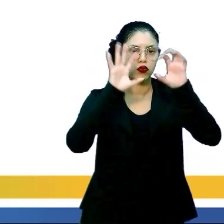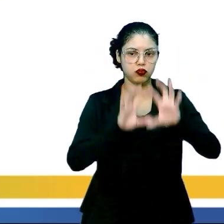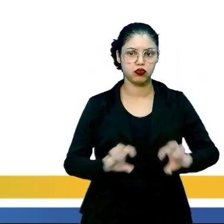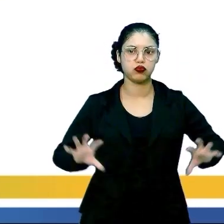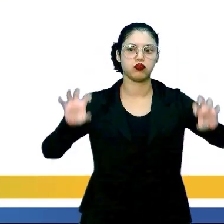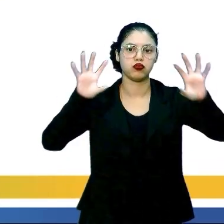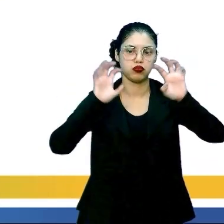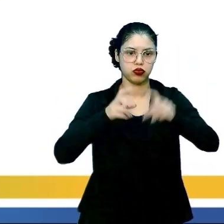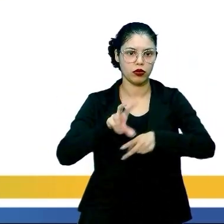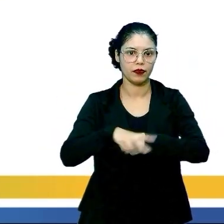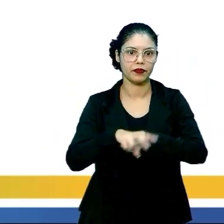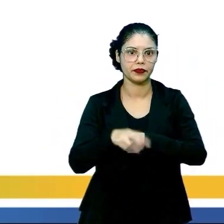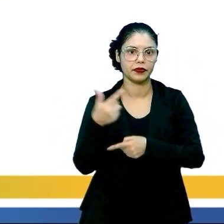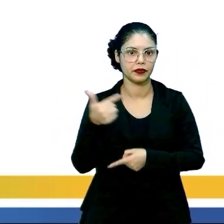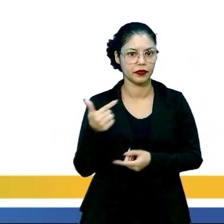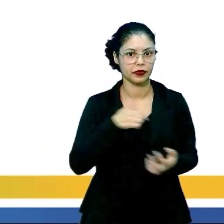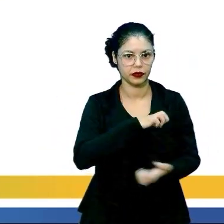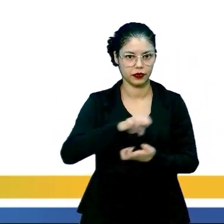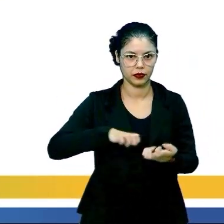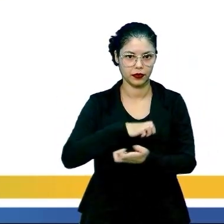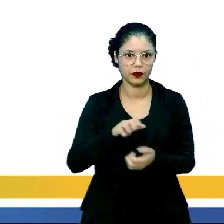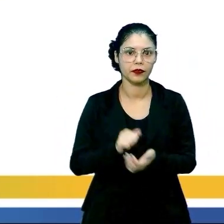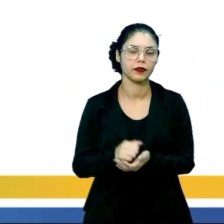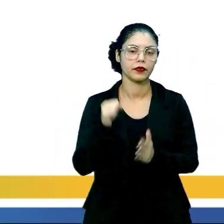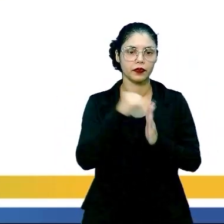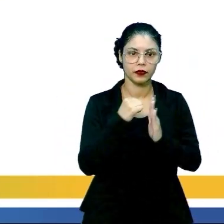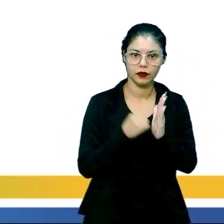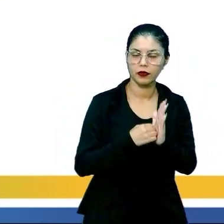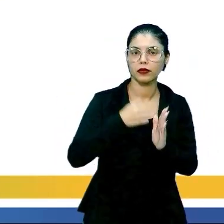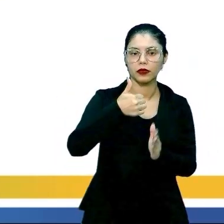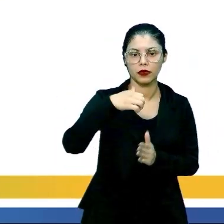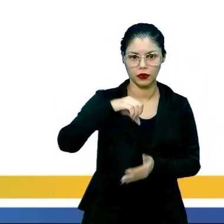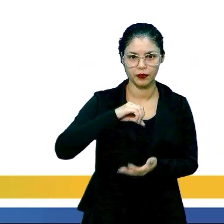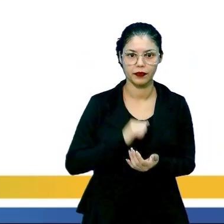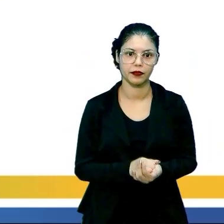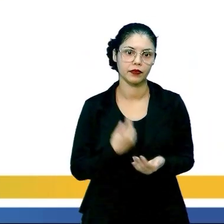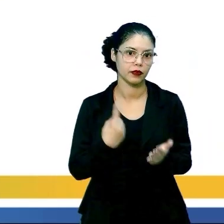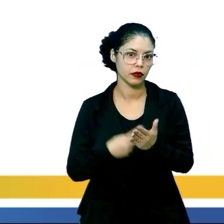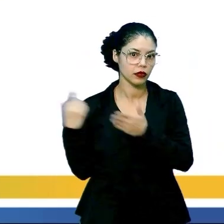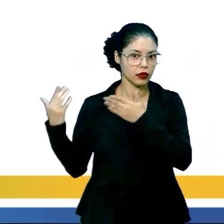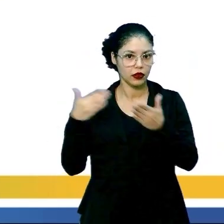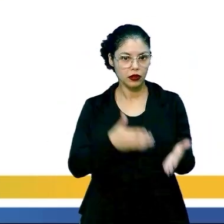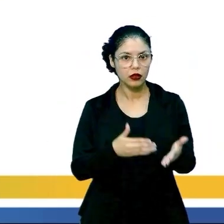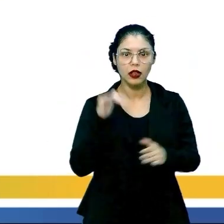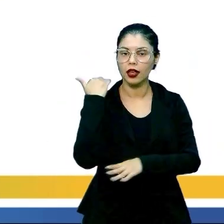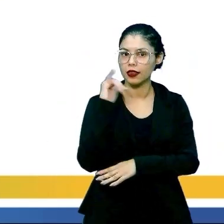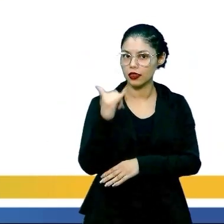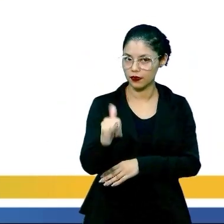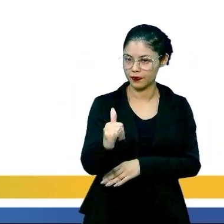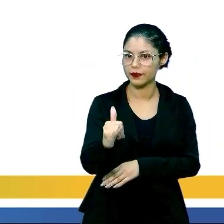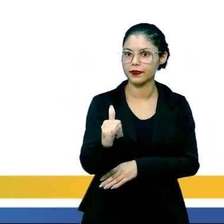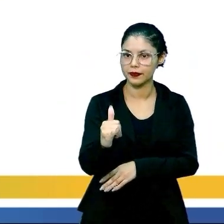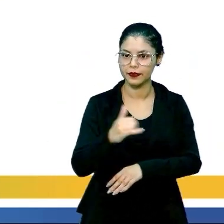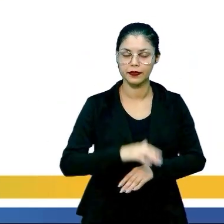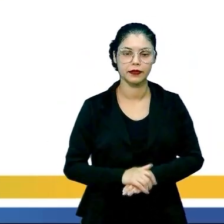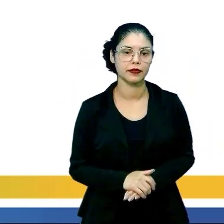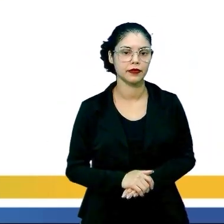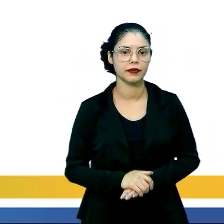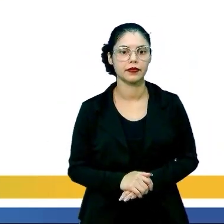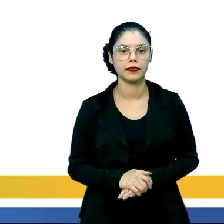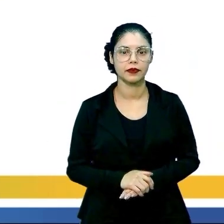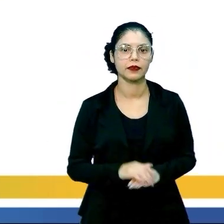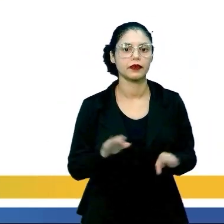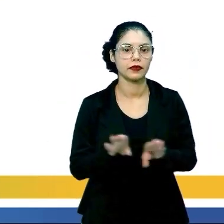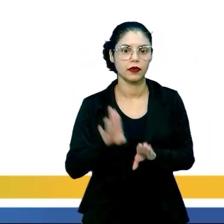famosa. A segunda revolução já é no século XIX, marcada pela chegada da energia elétrica, né, da eletricidade,